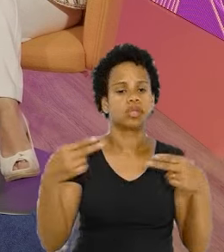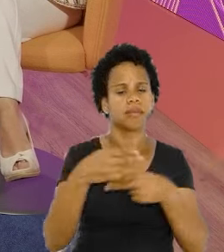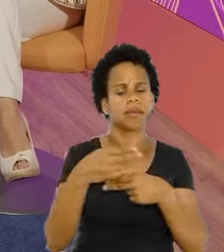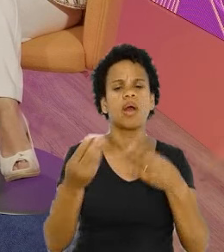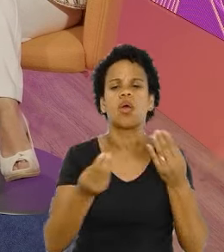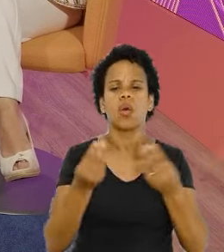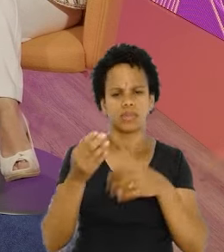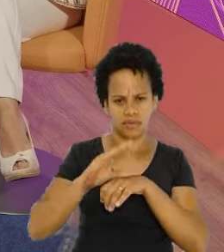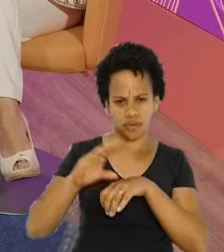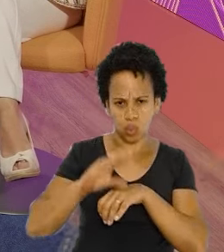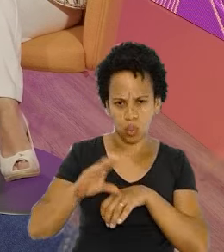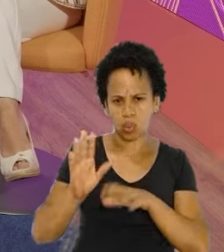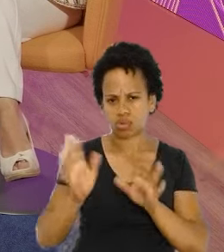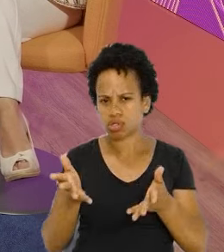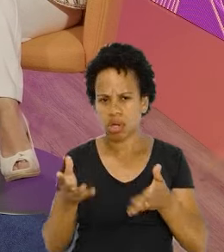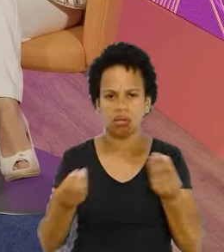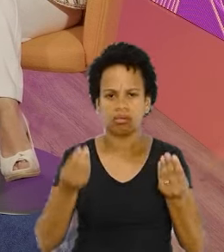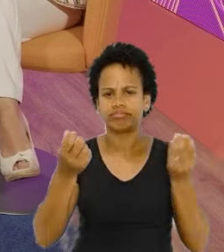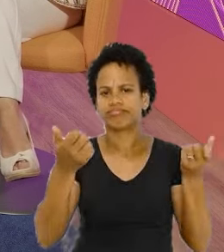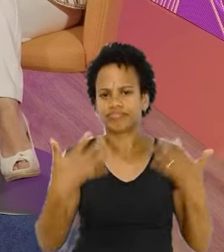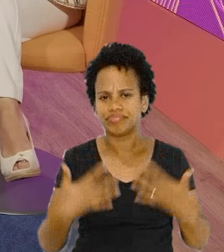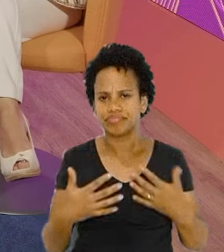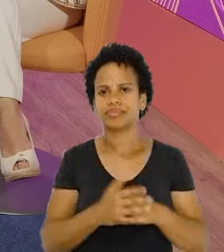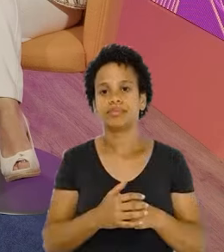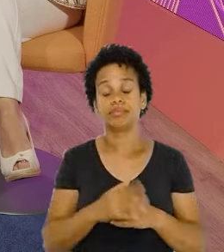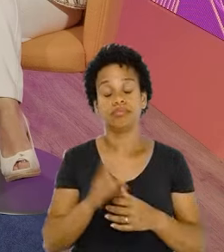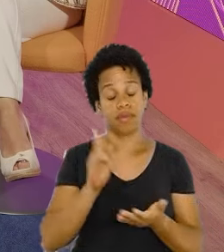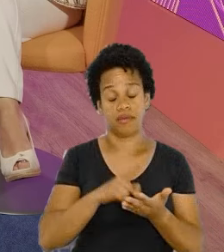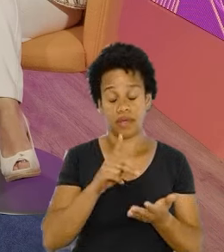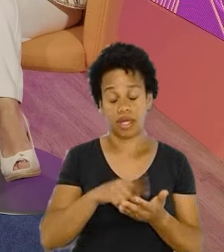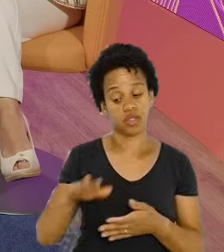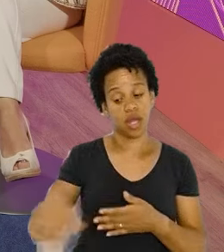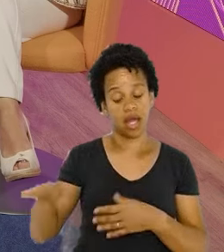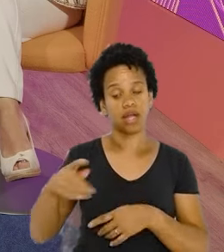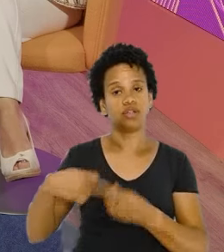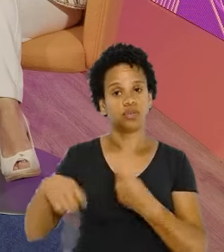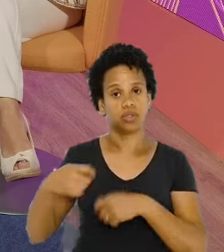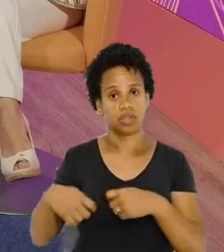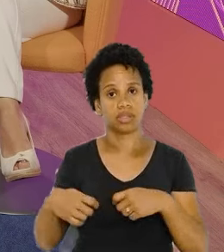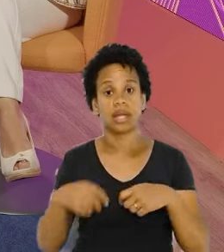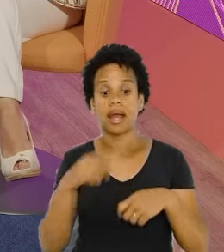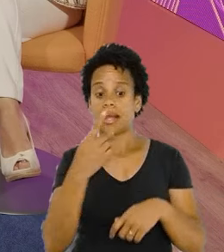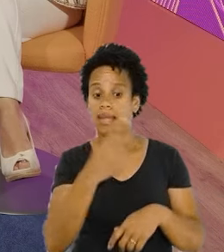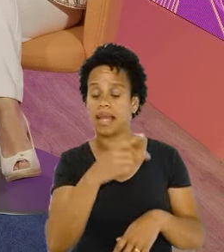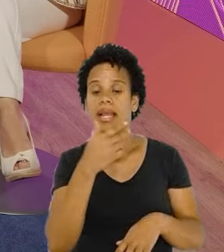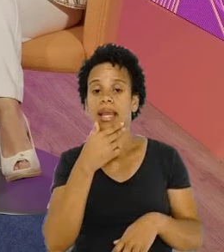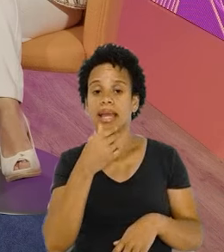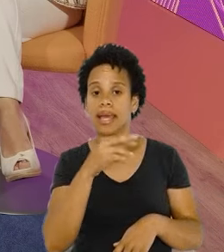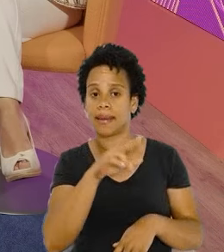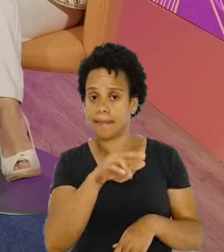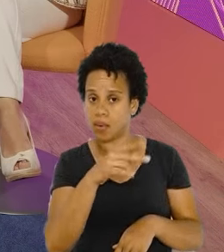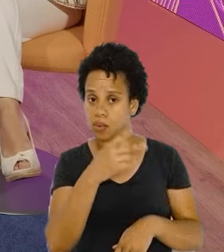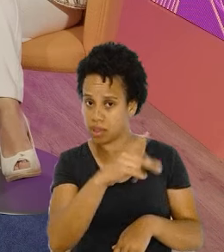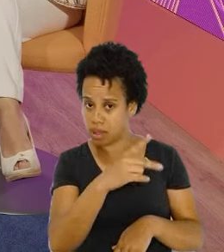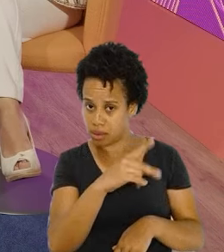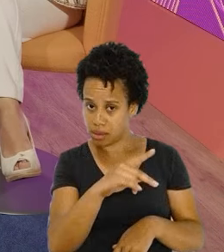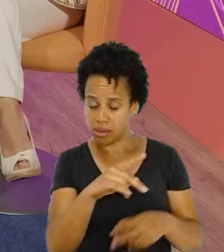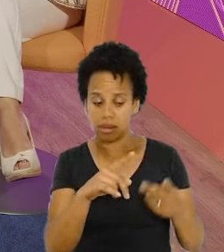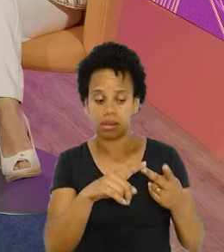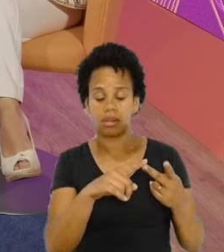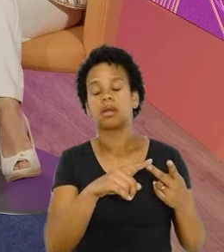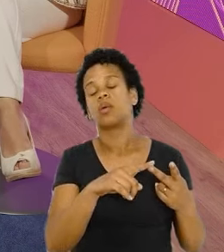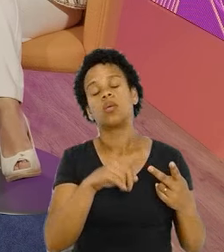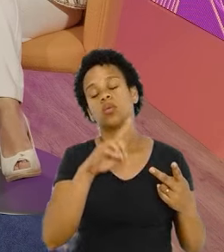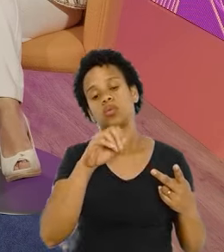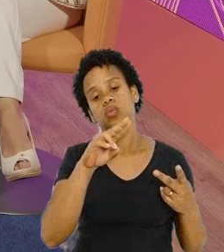essa trajetória na verdade a parte administrativa ficou com os irmãos da Jéssica tanto o Douglas como o meu